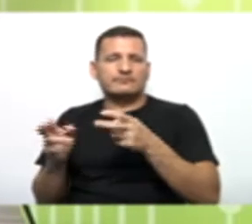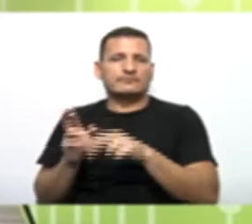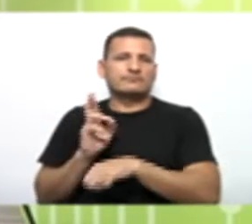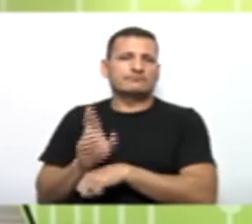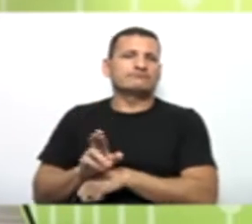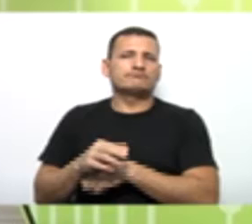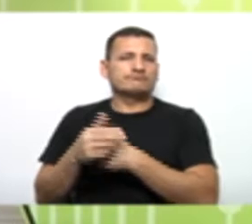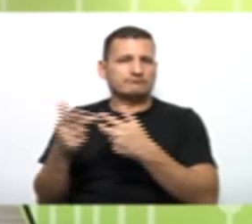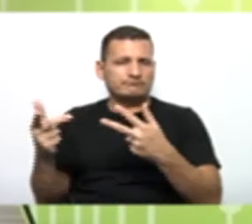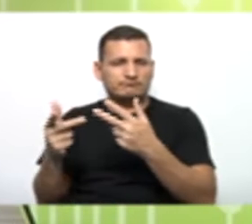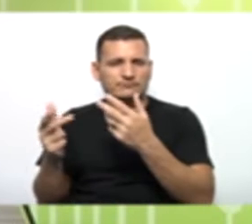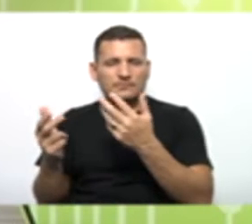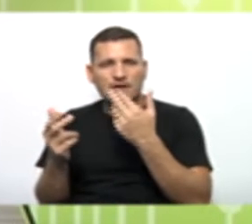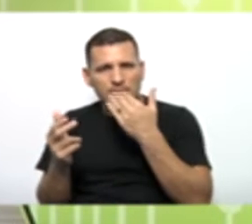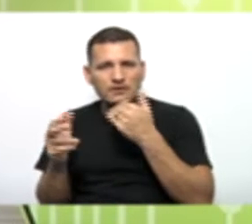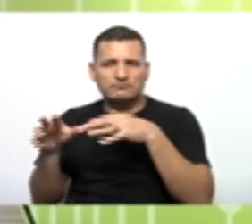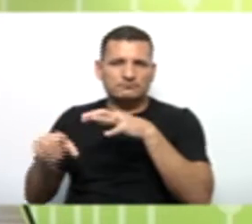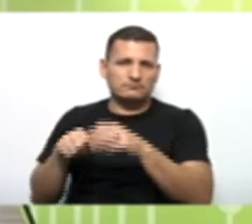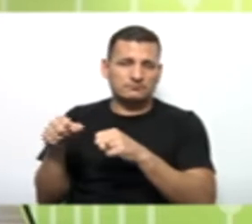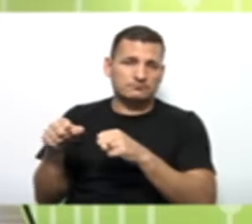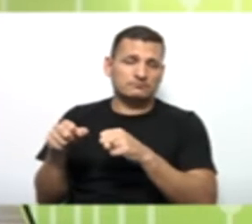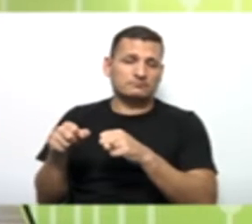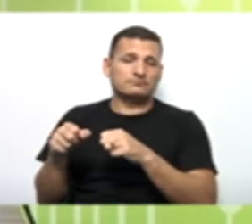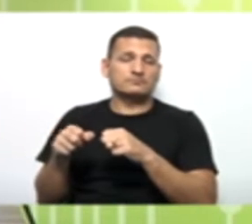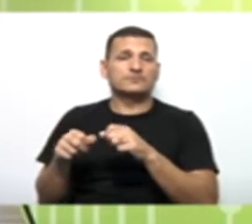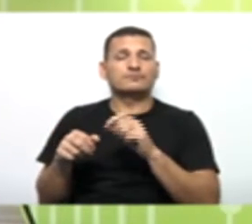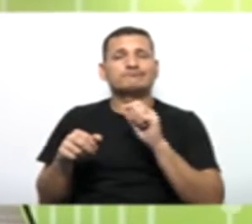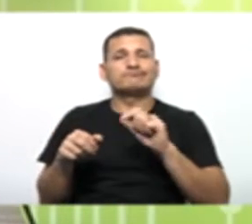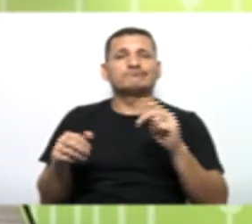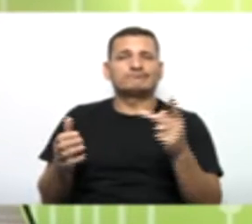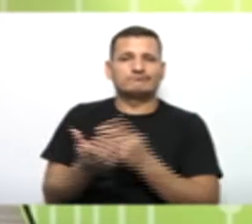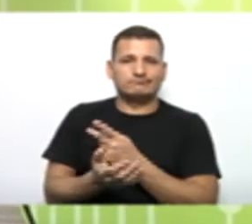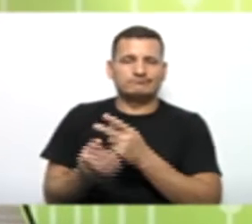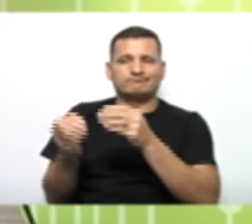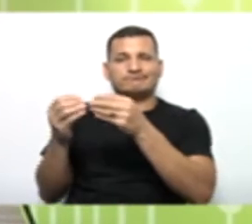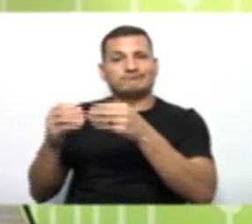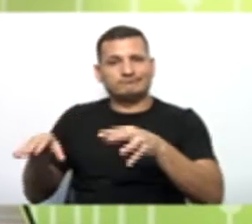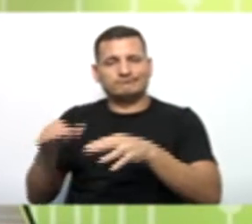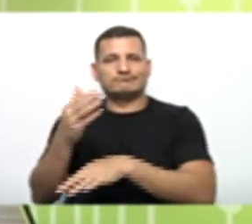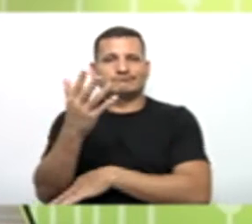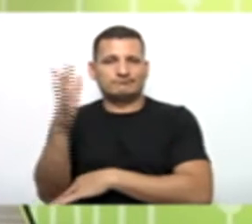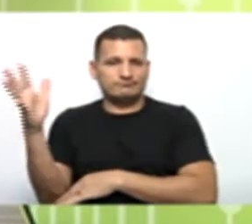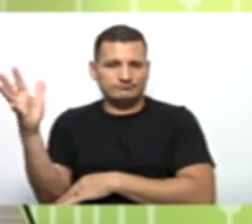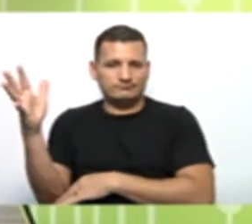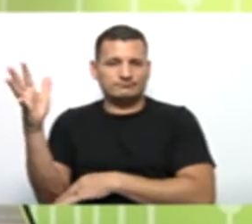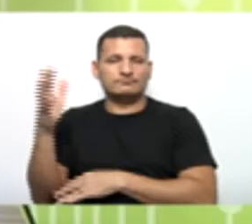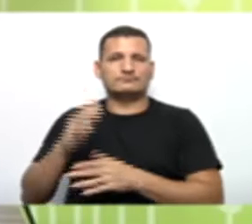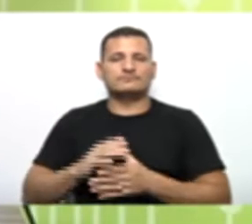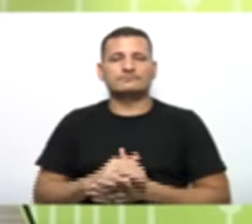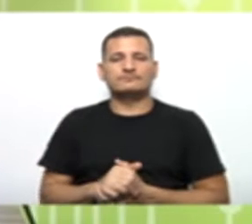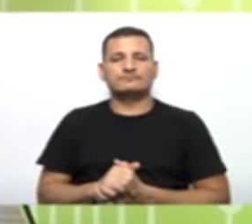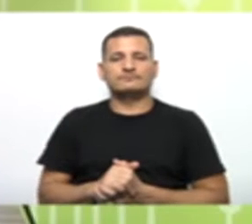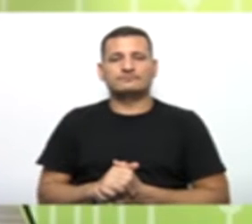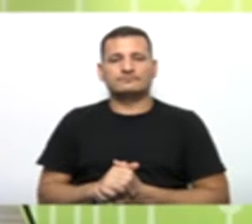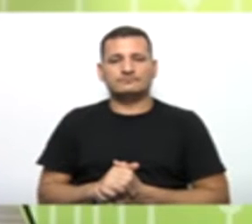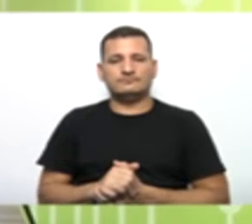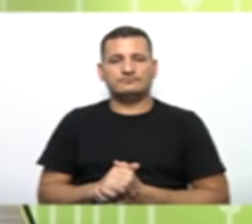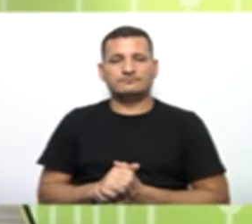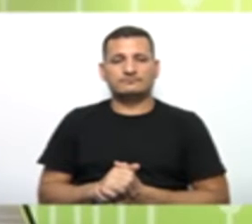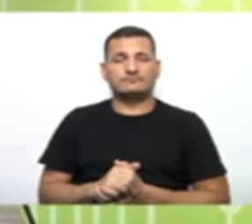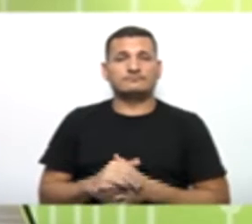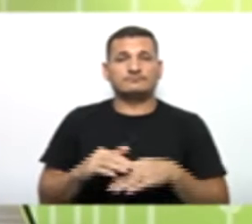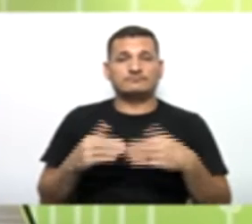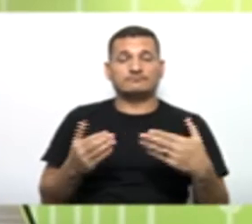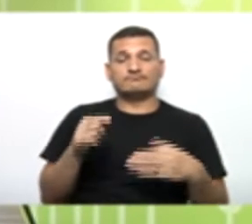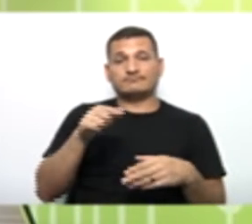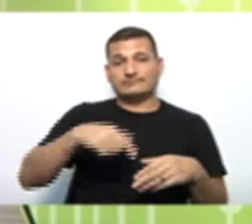alimentação. E isso leva a uma degradação ambiental. Então, além deles não